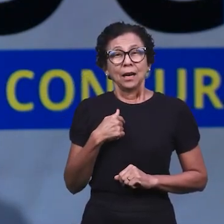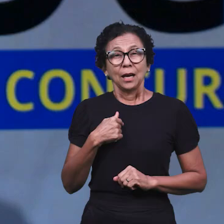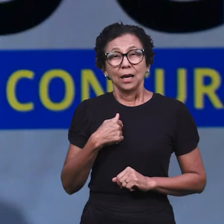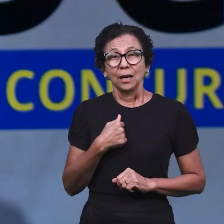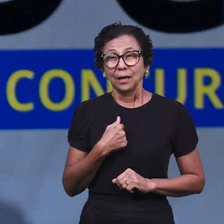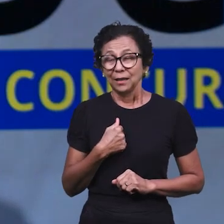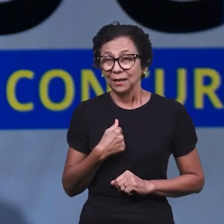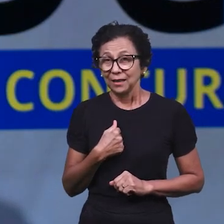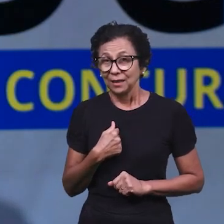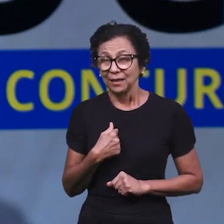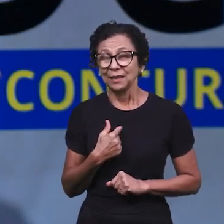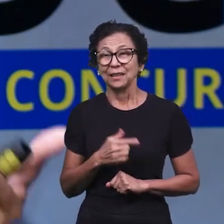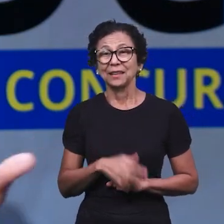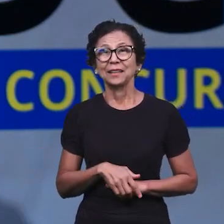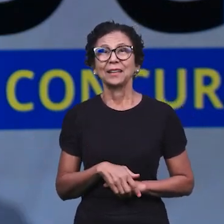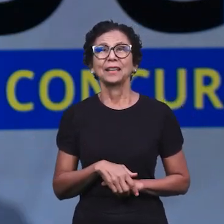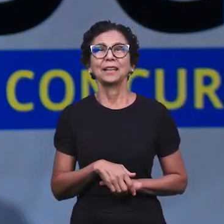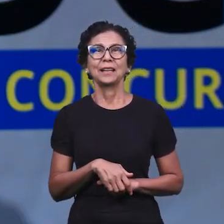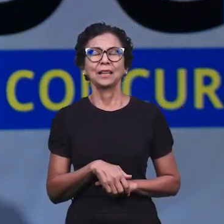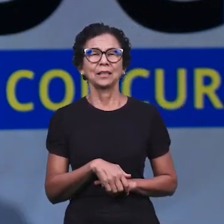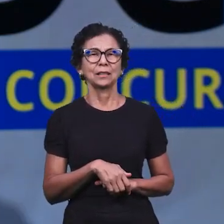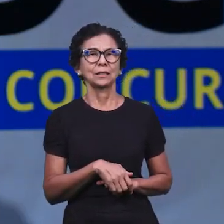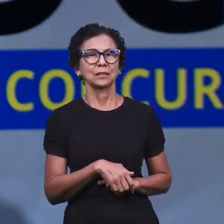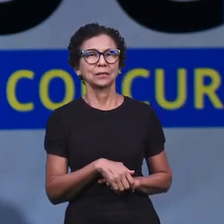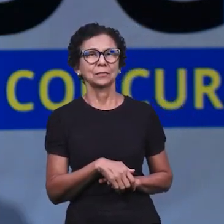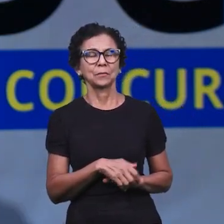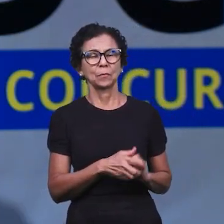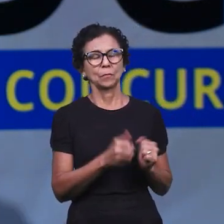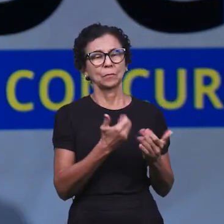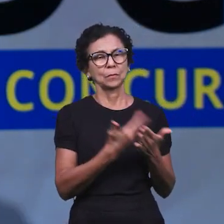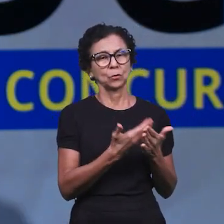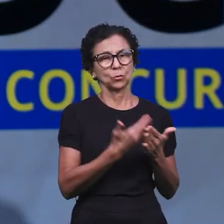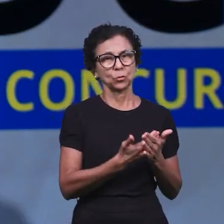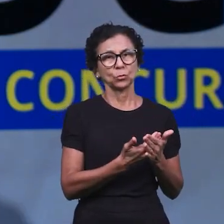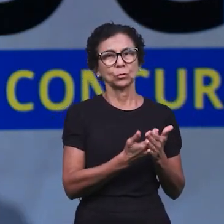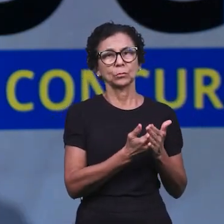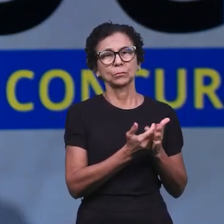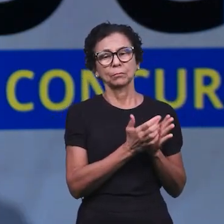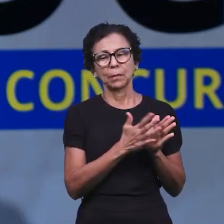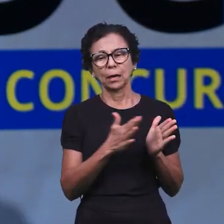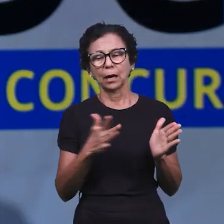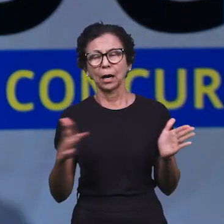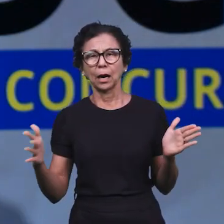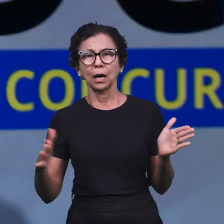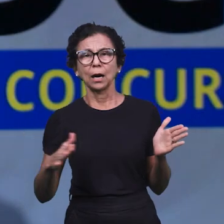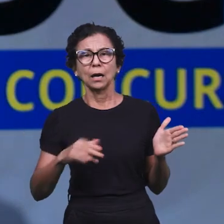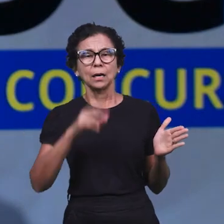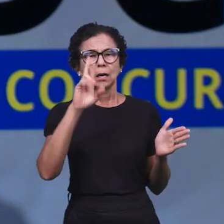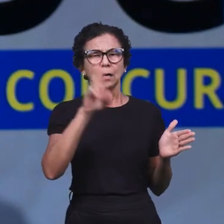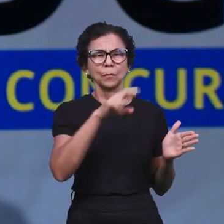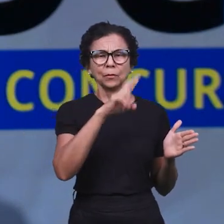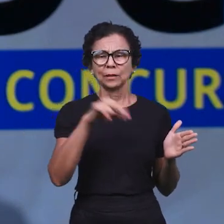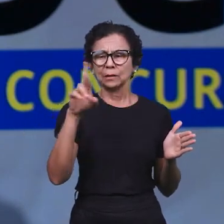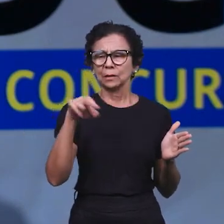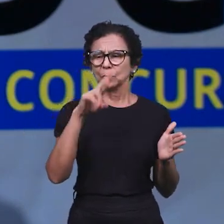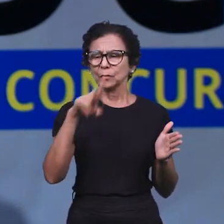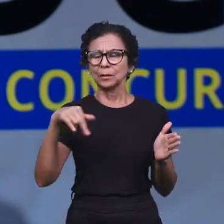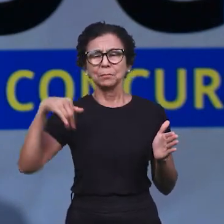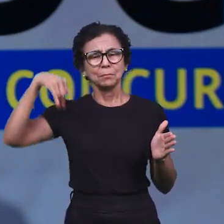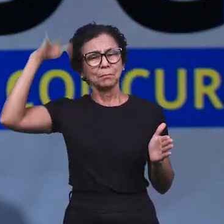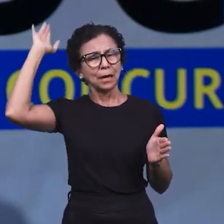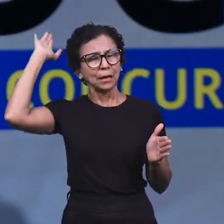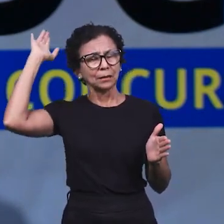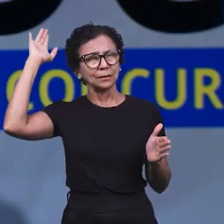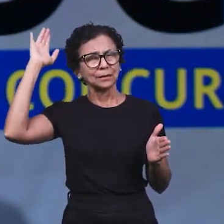no na minha jornada de estudos do que aprovações. Só que as aprovações que eu tive, elas mudaram a minha